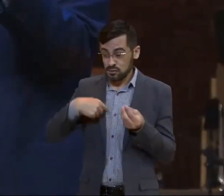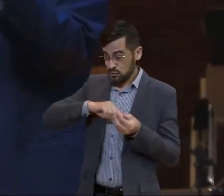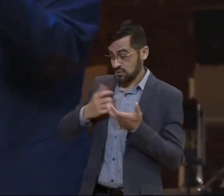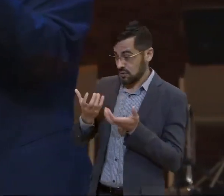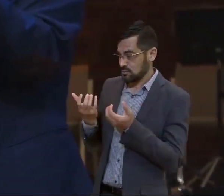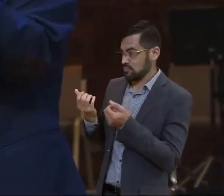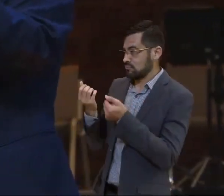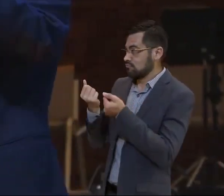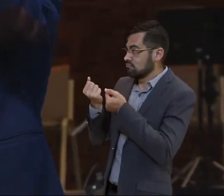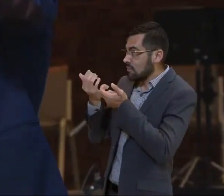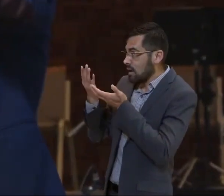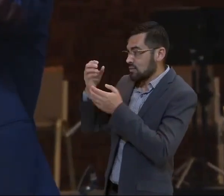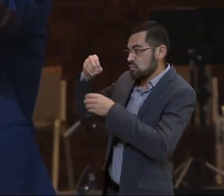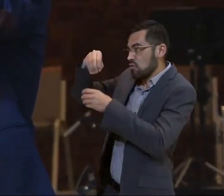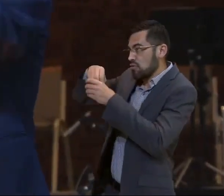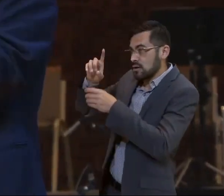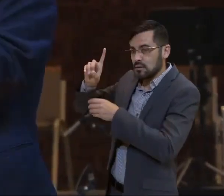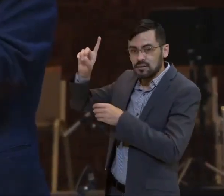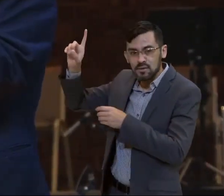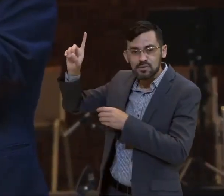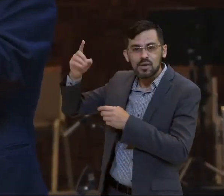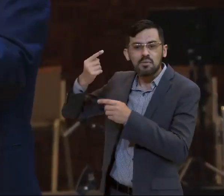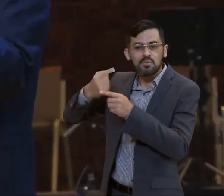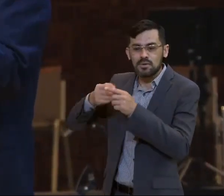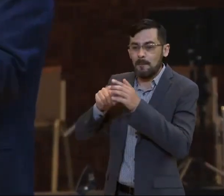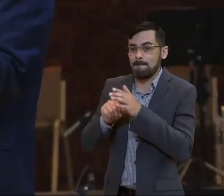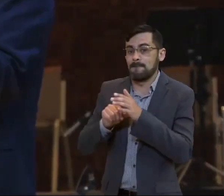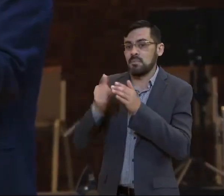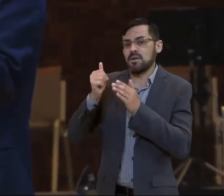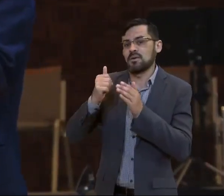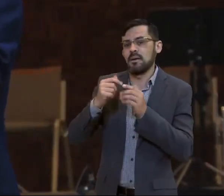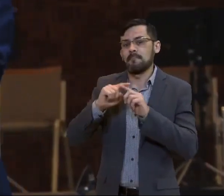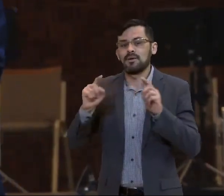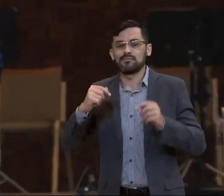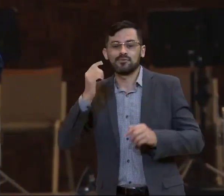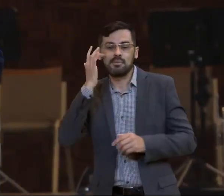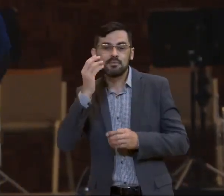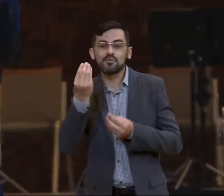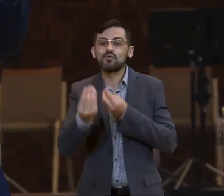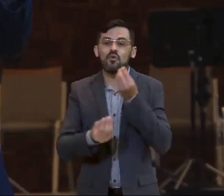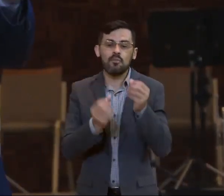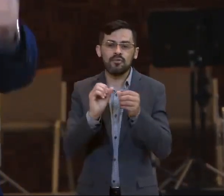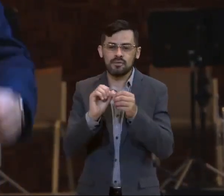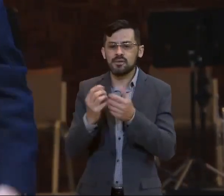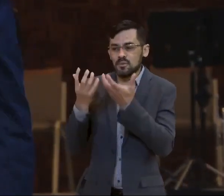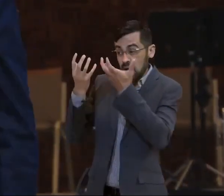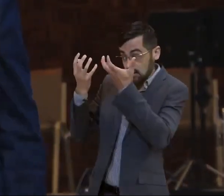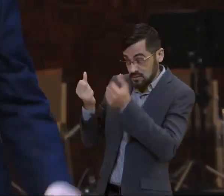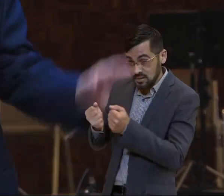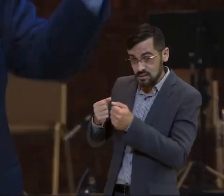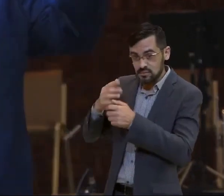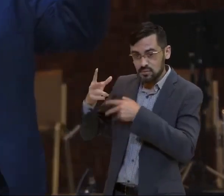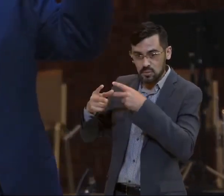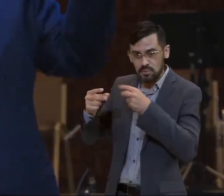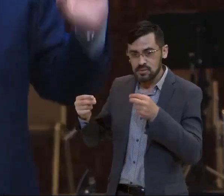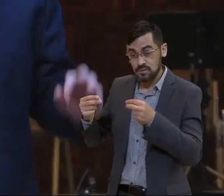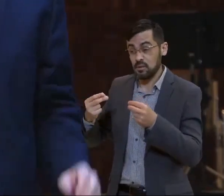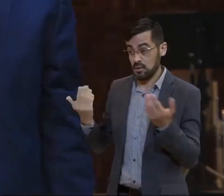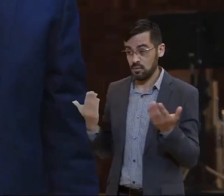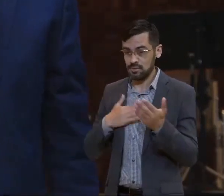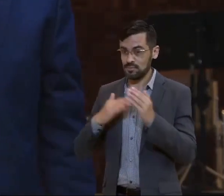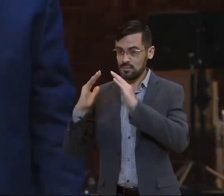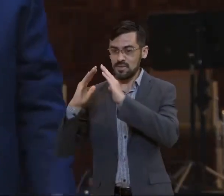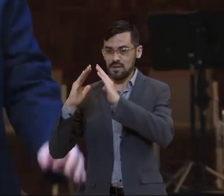dar ao Senhor, para Deus, porque é primícia, mas não sabemos como fazer. Então, o Senhor aceita esse presente? Estão lá na minha